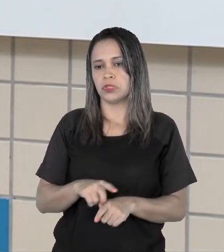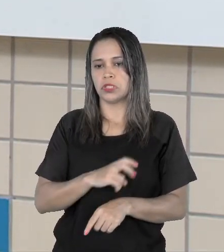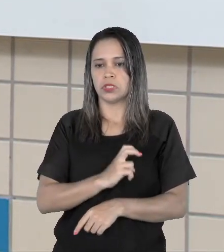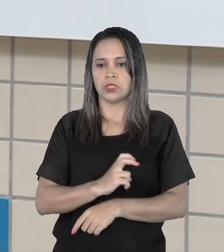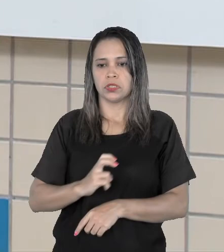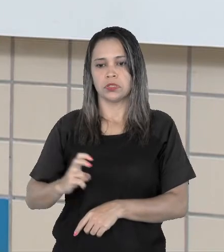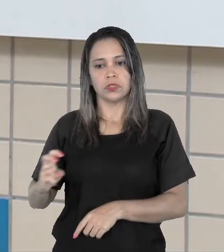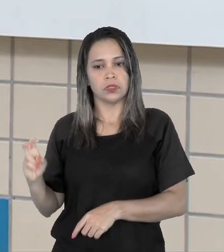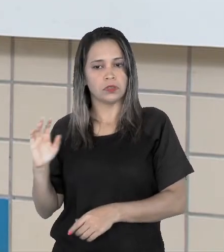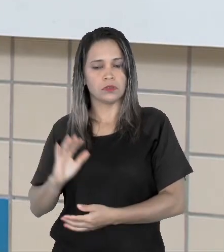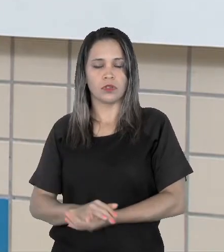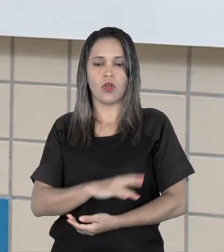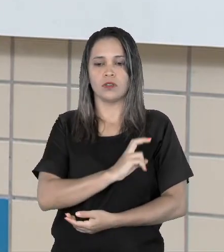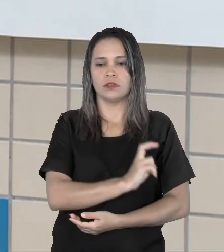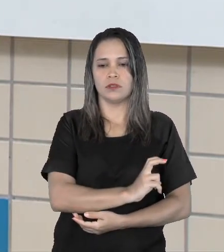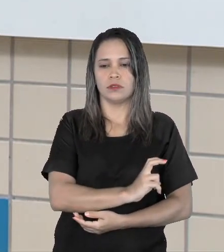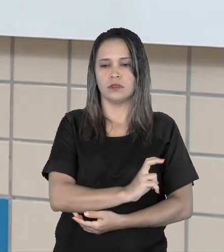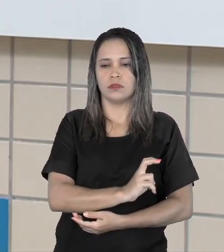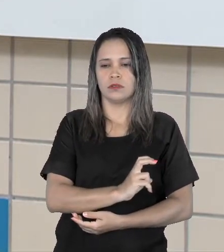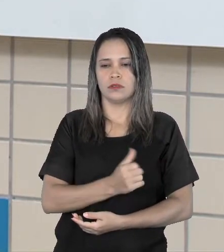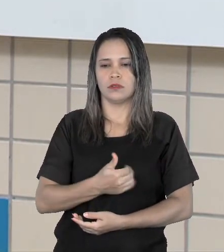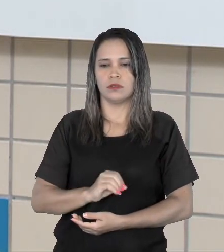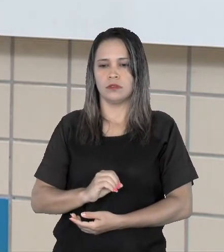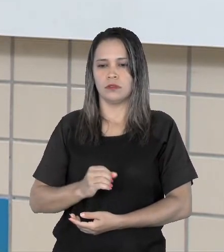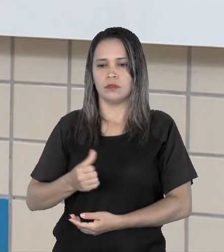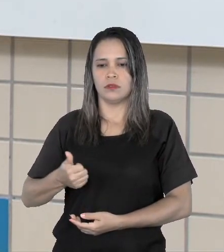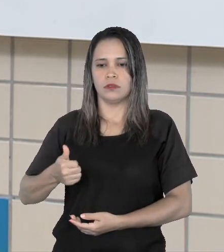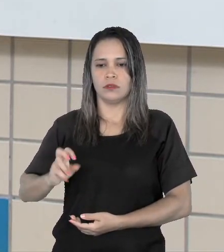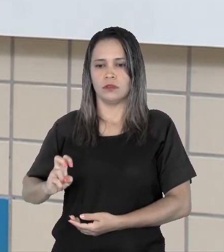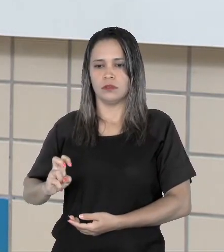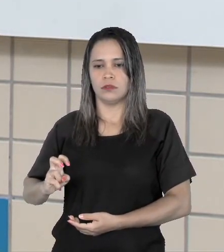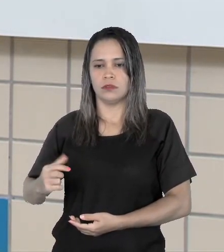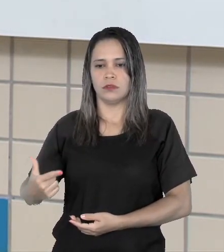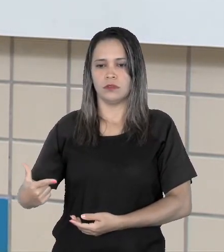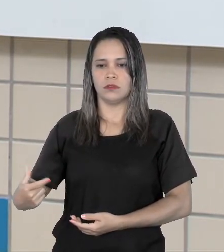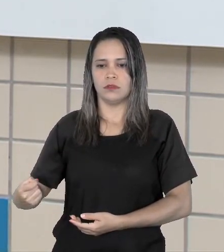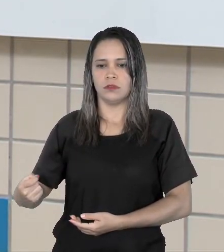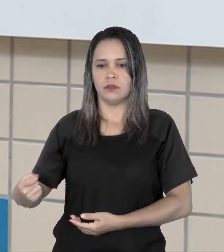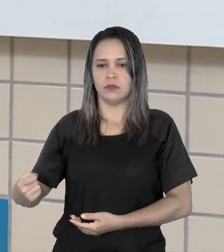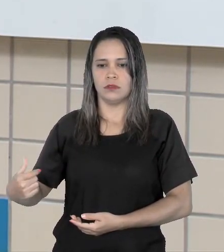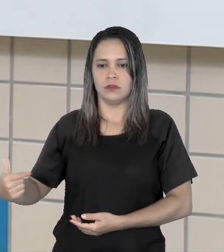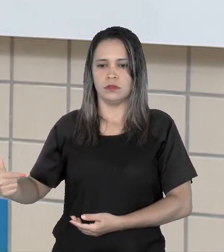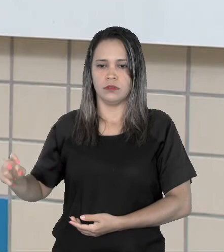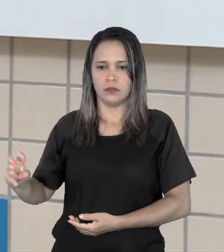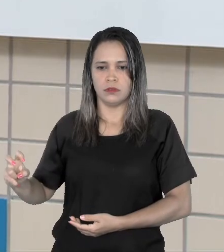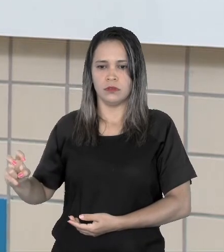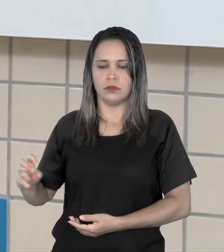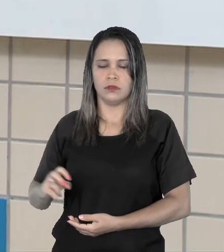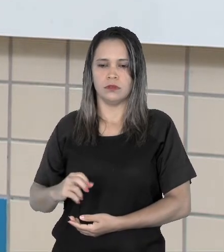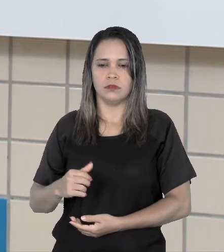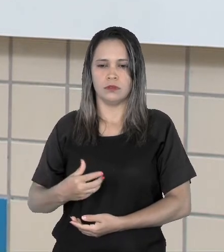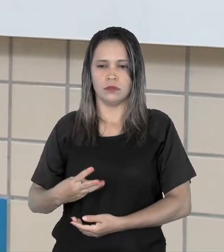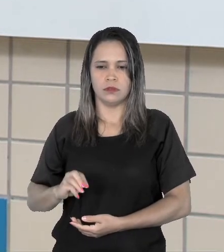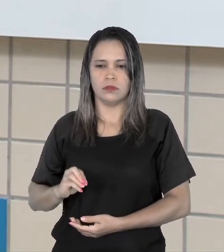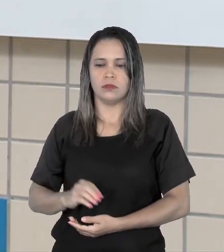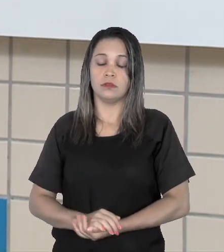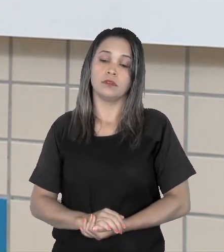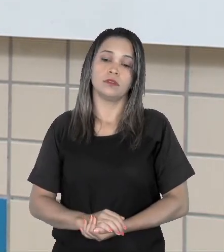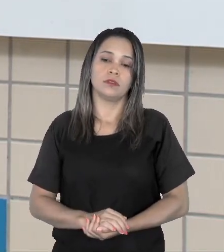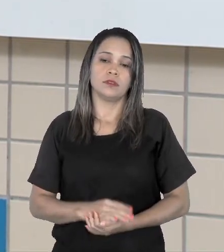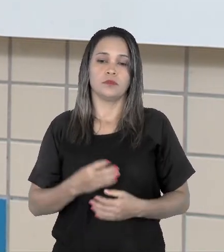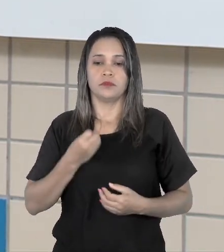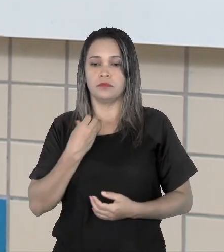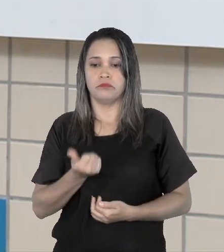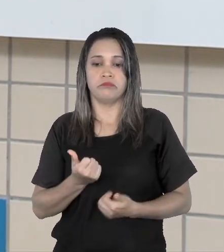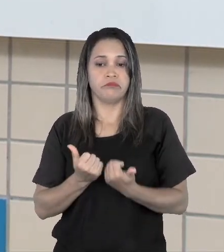em 5, 5, 10, 15, 20, 25, 30. Bom,